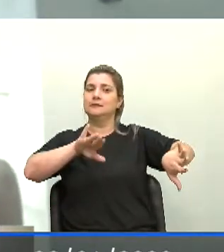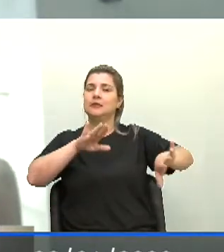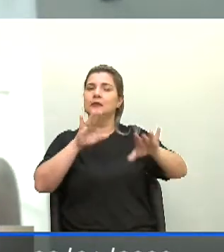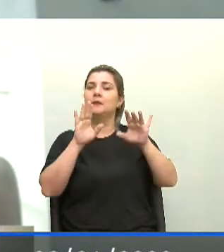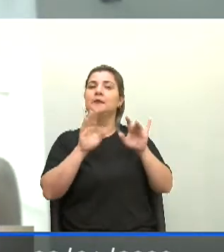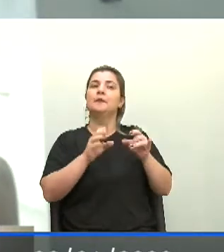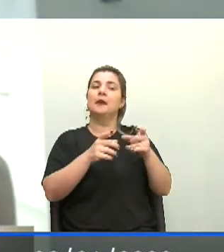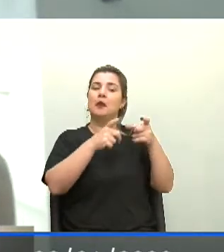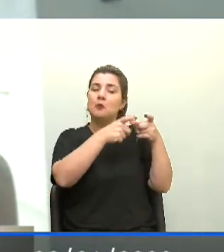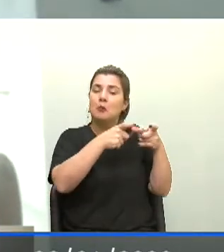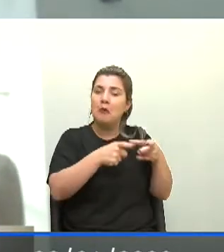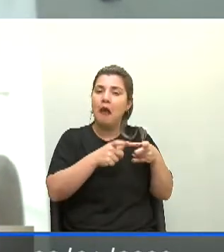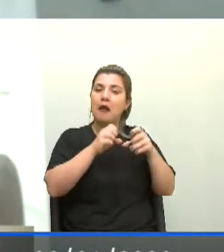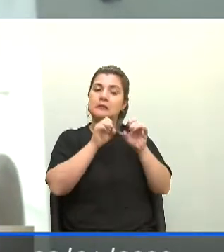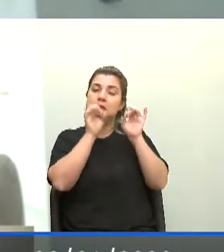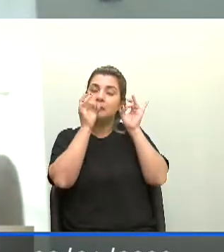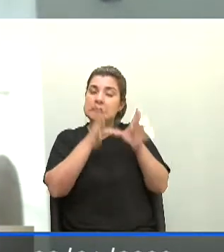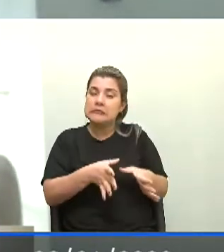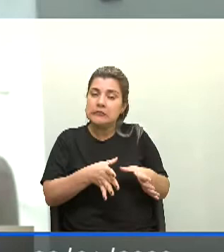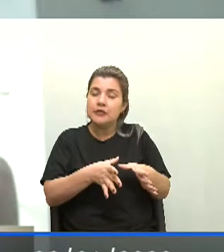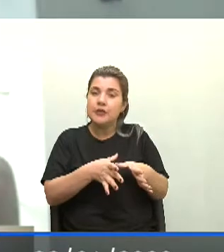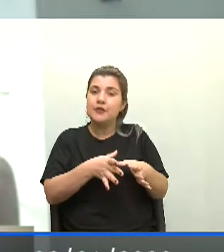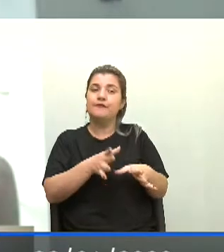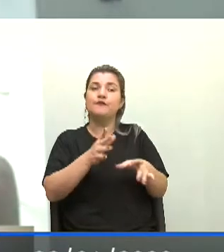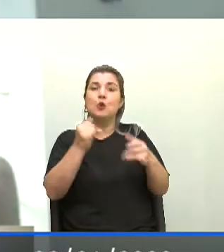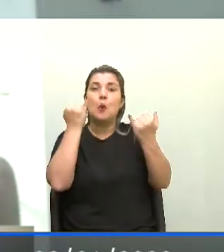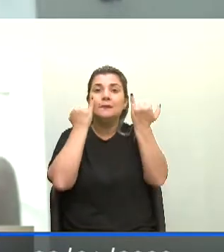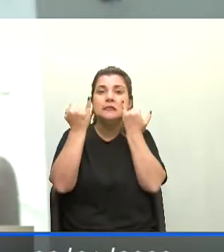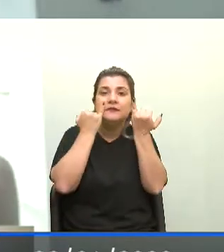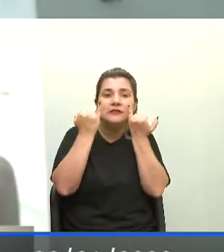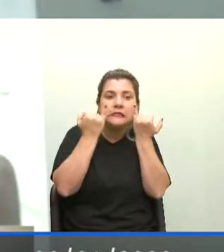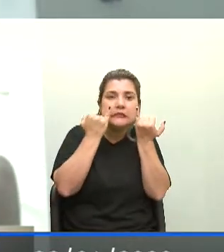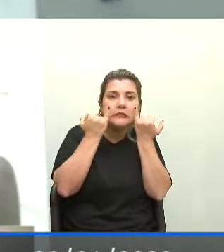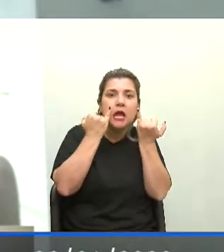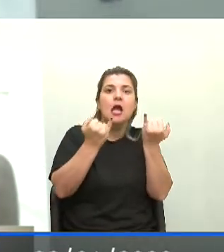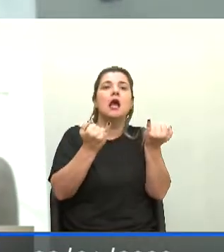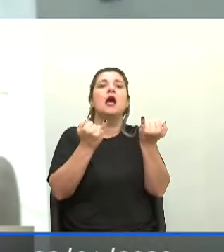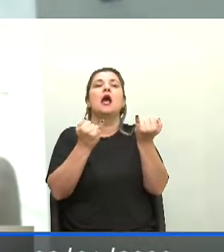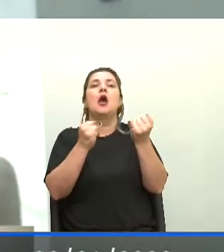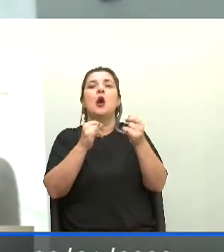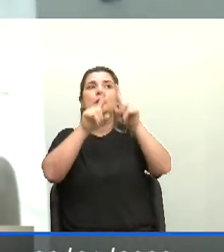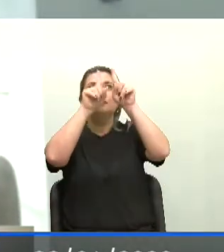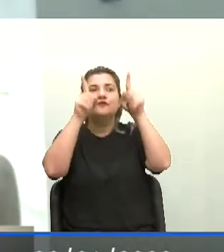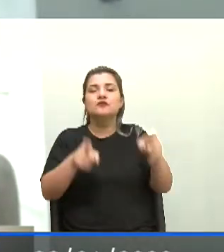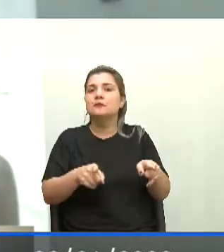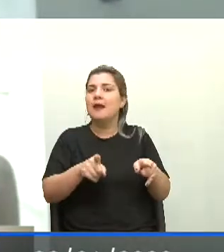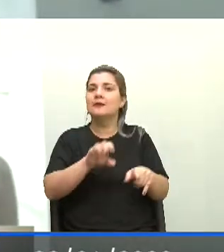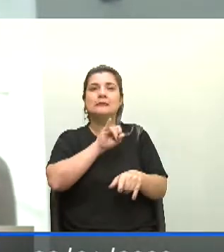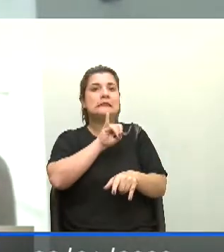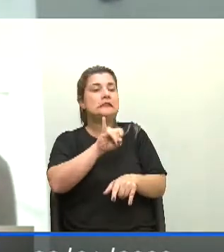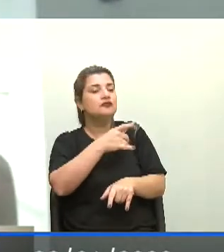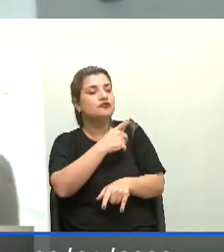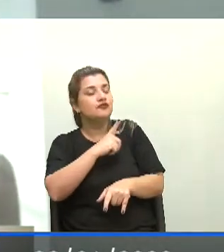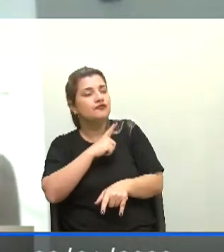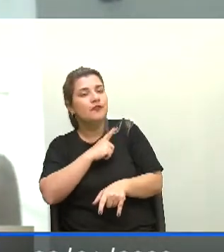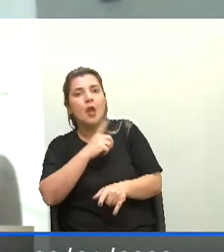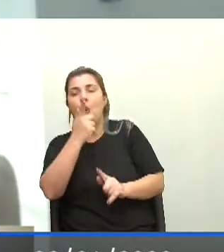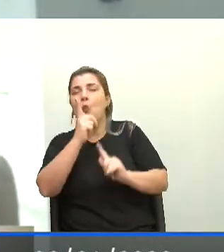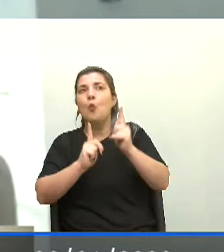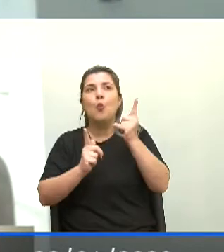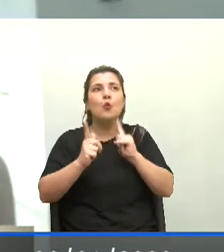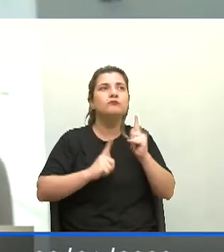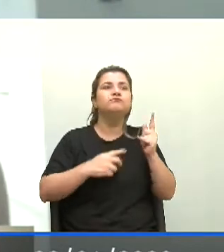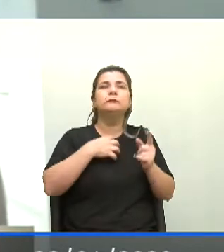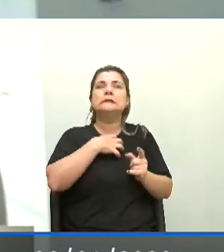específica. A orientação para os funcionários que não venham, não saiam de casa se tiver algum tipo de problema, algum